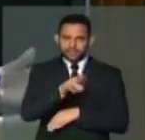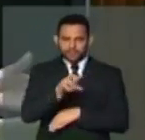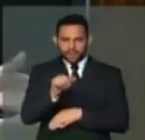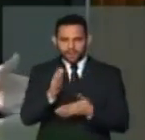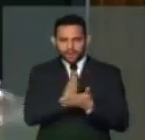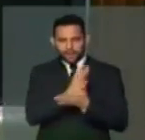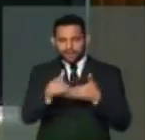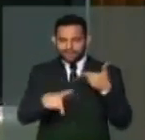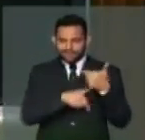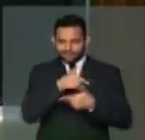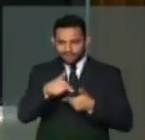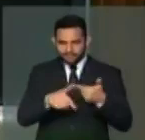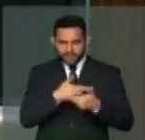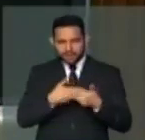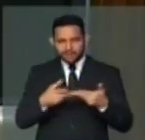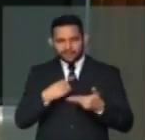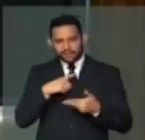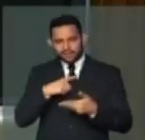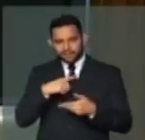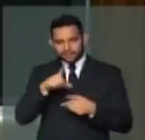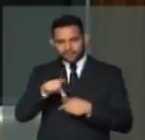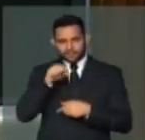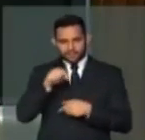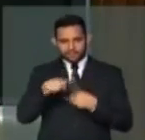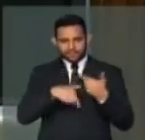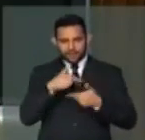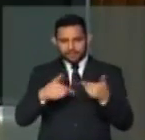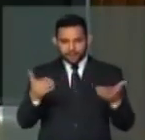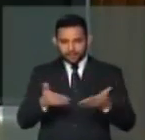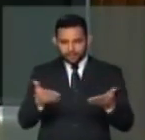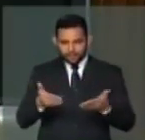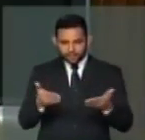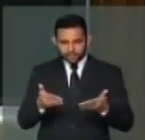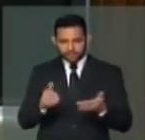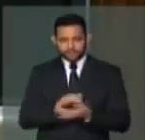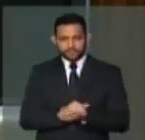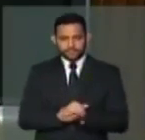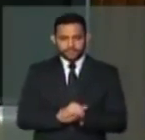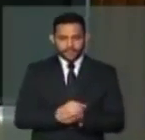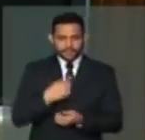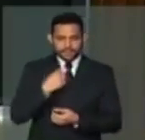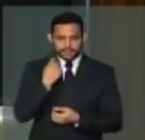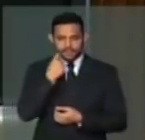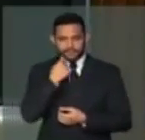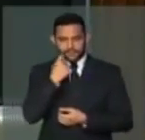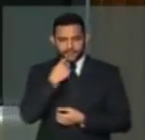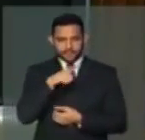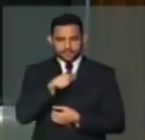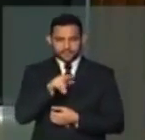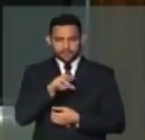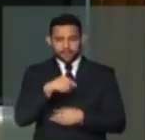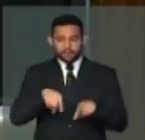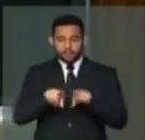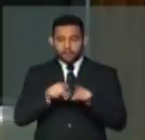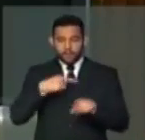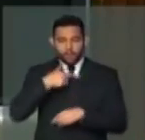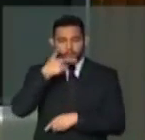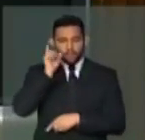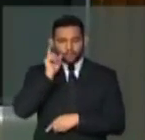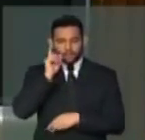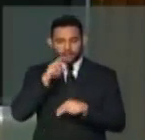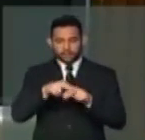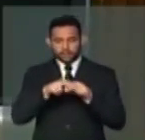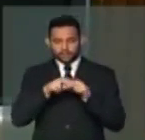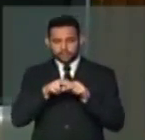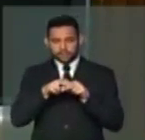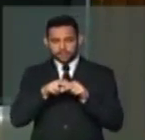alguém tem que trabalhar, e eu fui escalado para esse trabalho aqui hoje, nessa sexta-feira. Salgueiro, que ontem também,